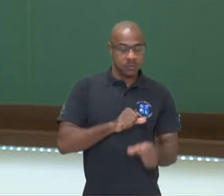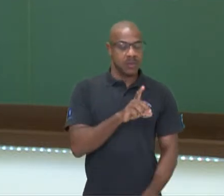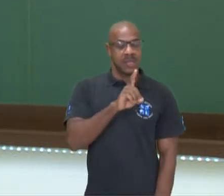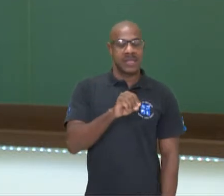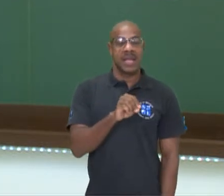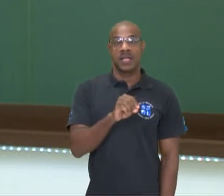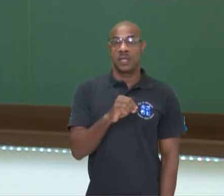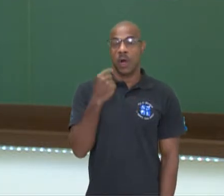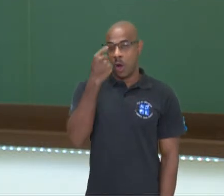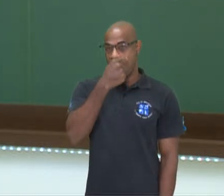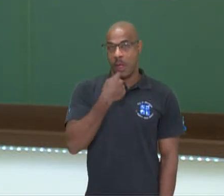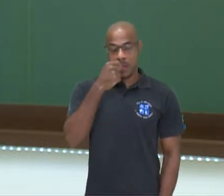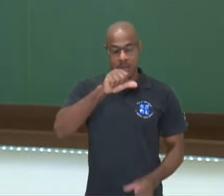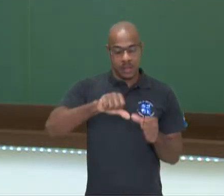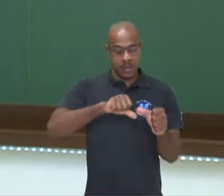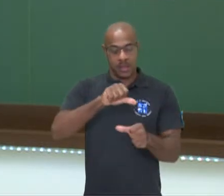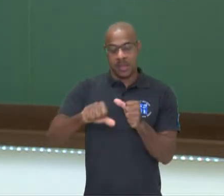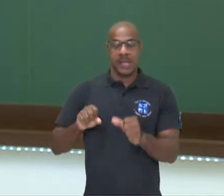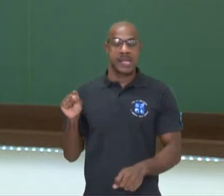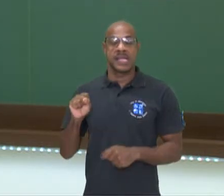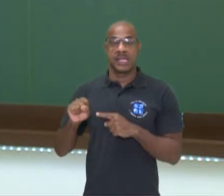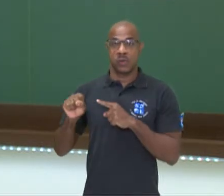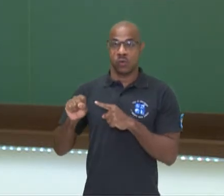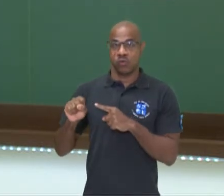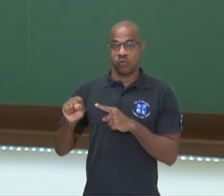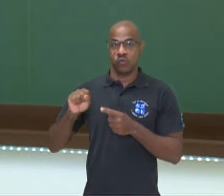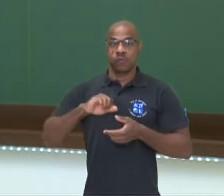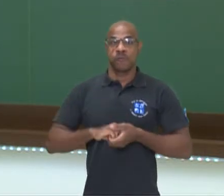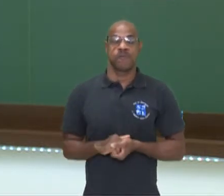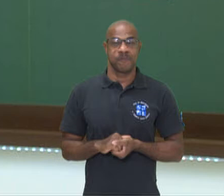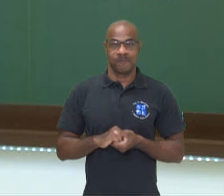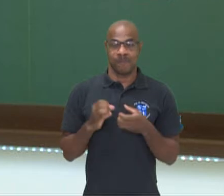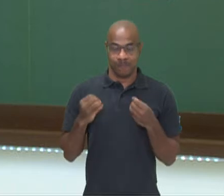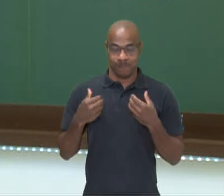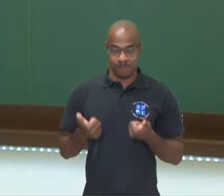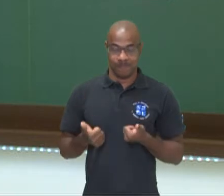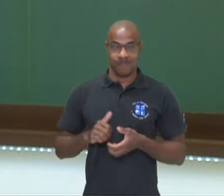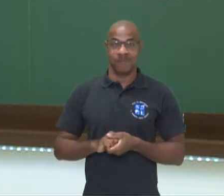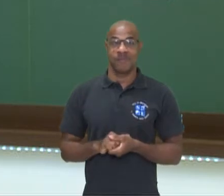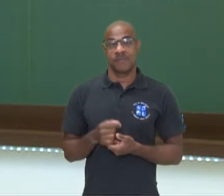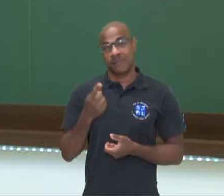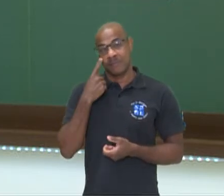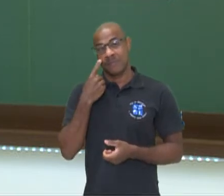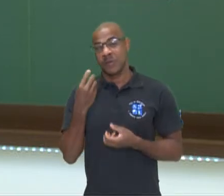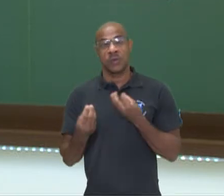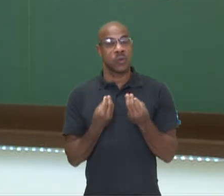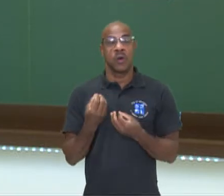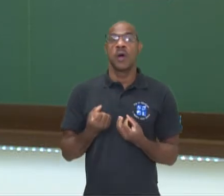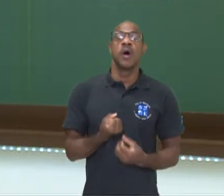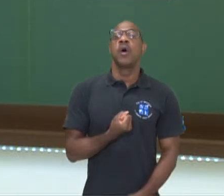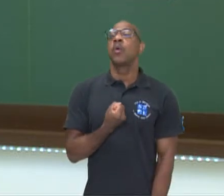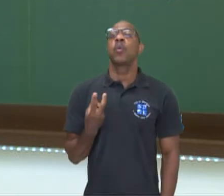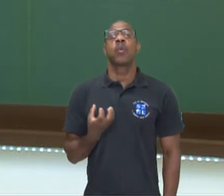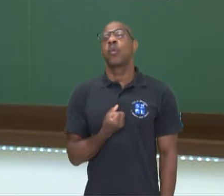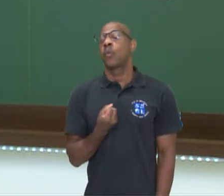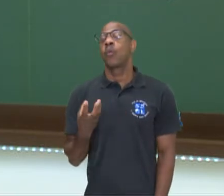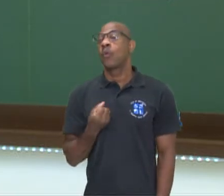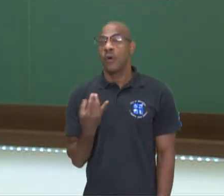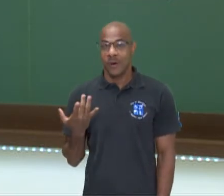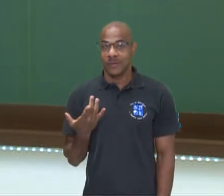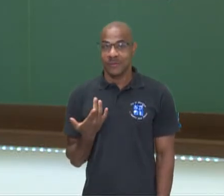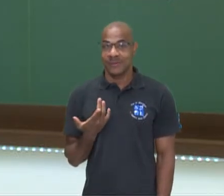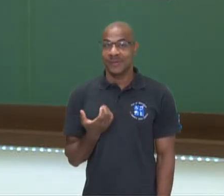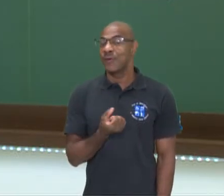10 horas em segundos, tá bom? Pra gente ter noção de quanto tempo essa ave